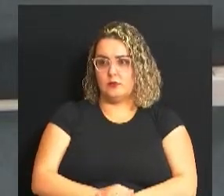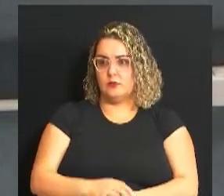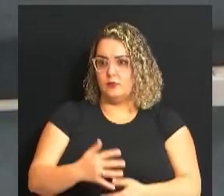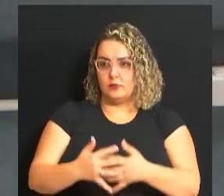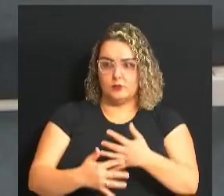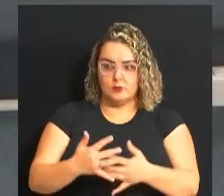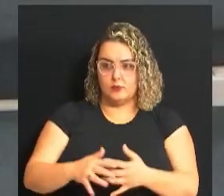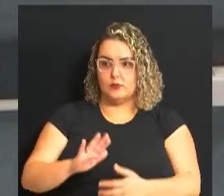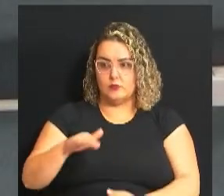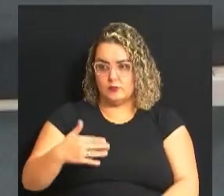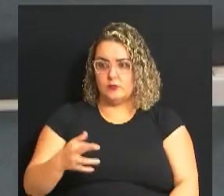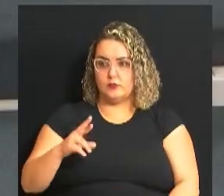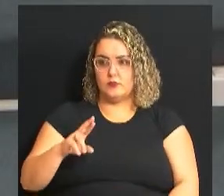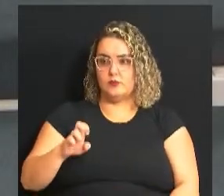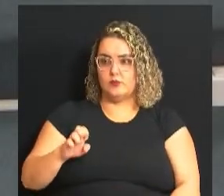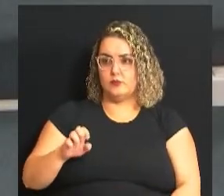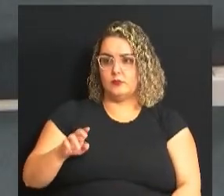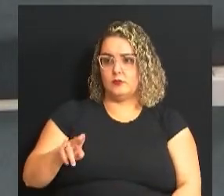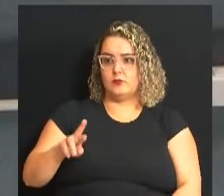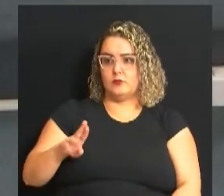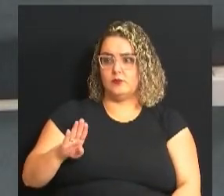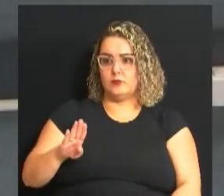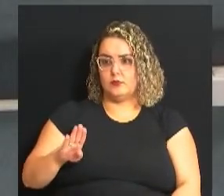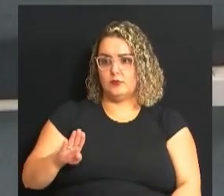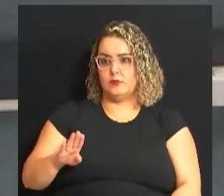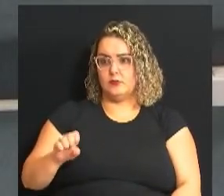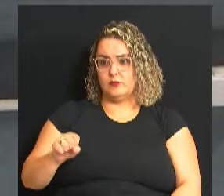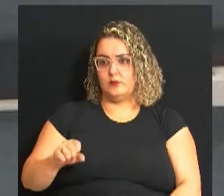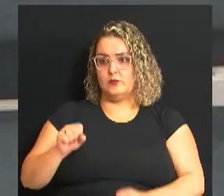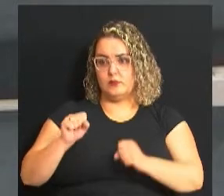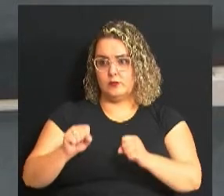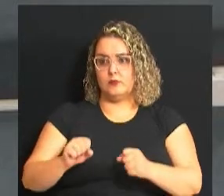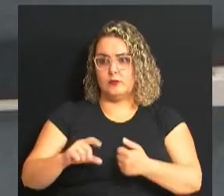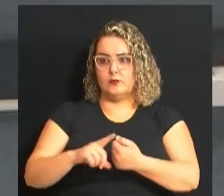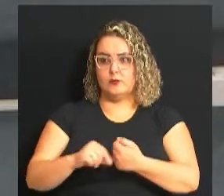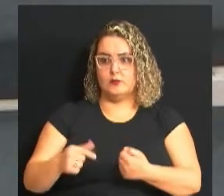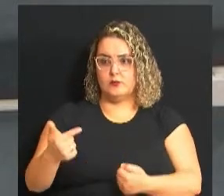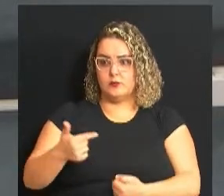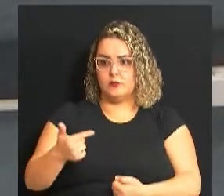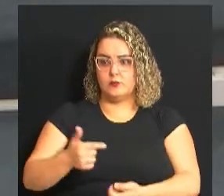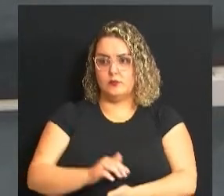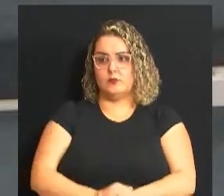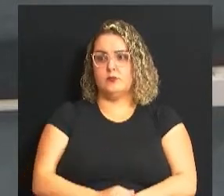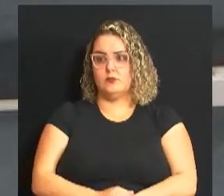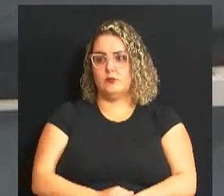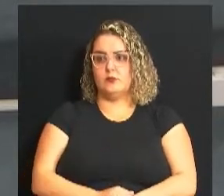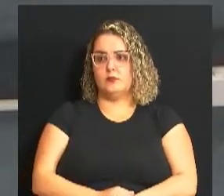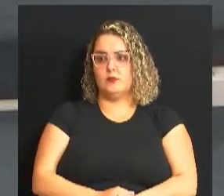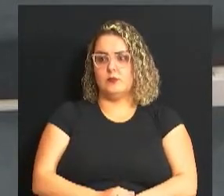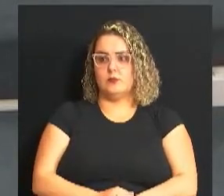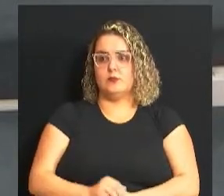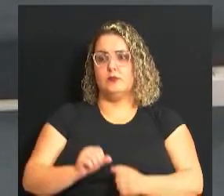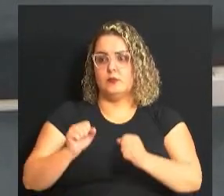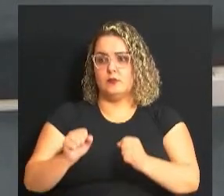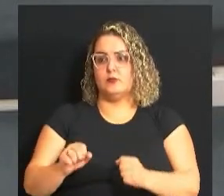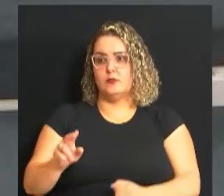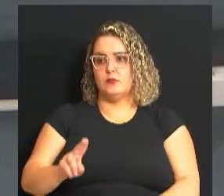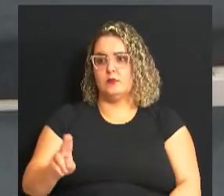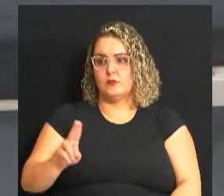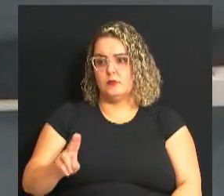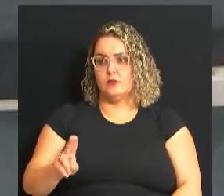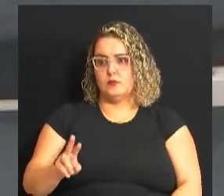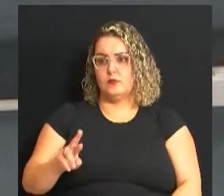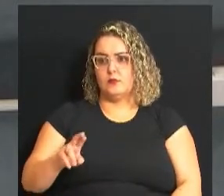é REURBS, pode. Inclusive, aqui no artigo 2º, ele fala que poderão ser empregados no âmbito da